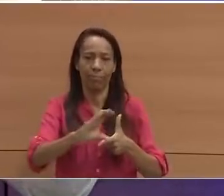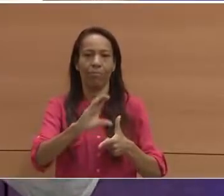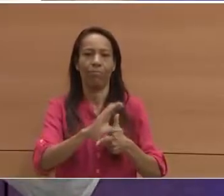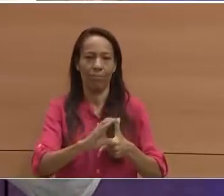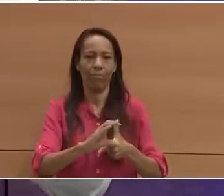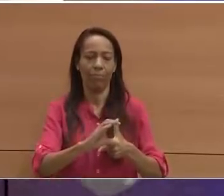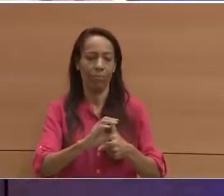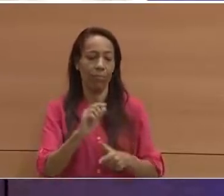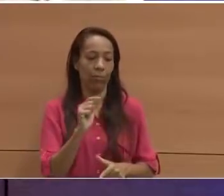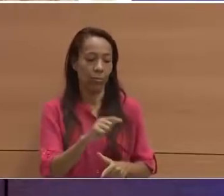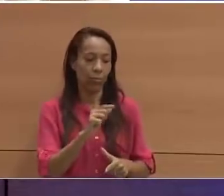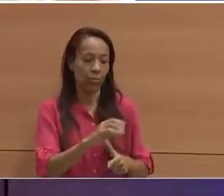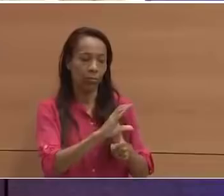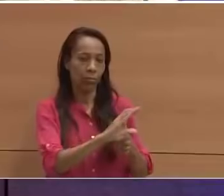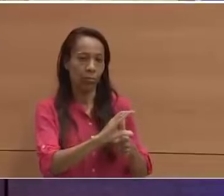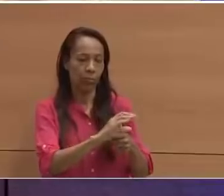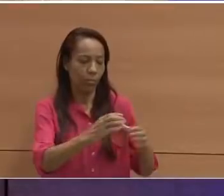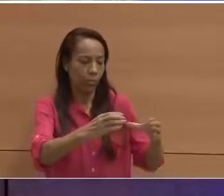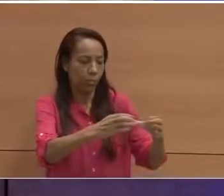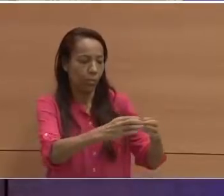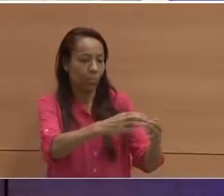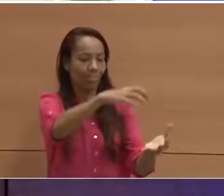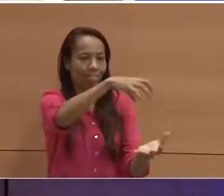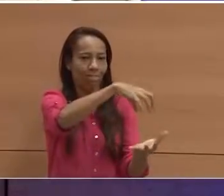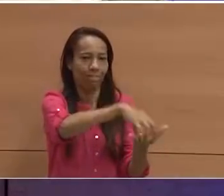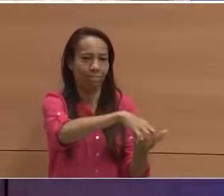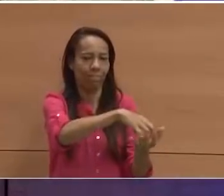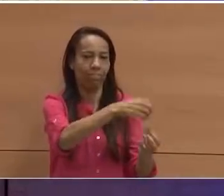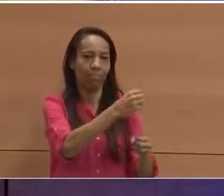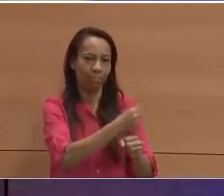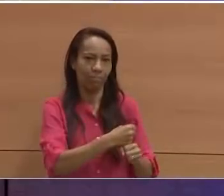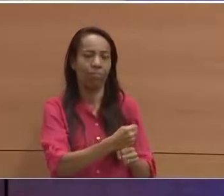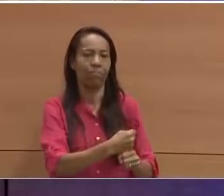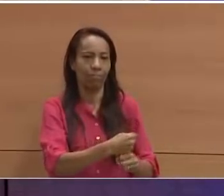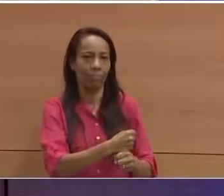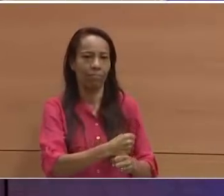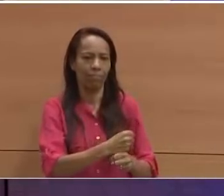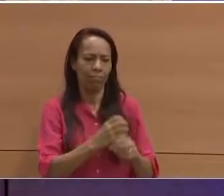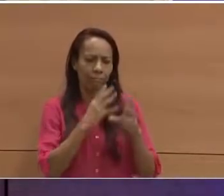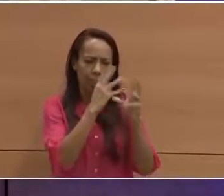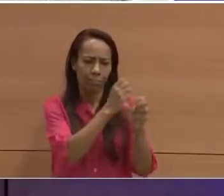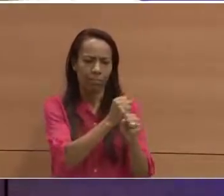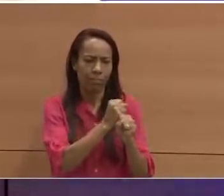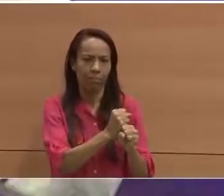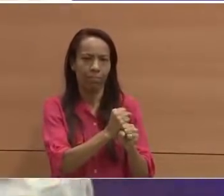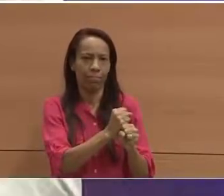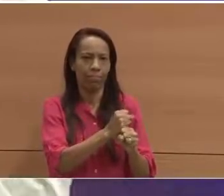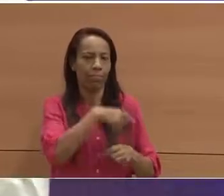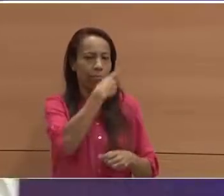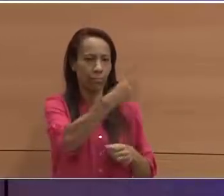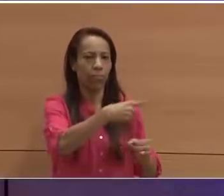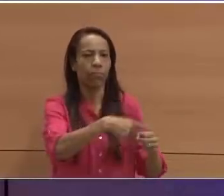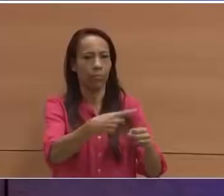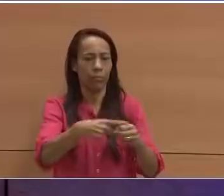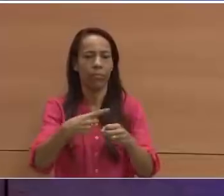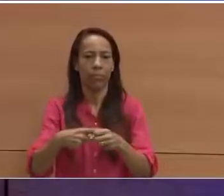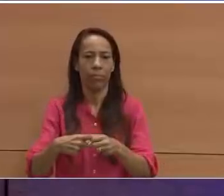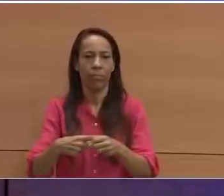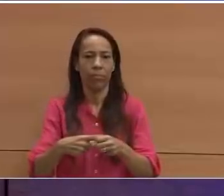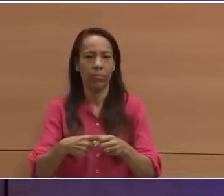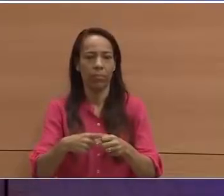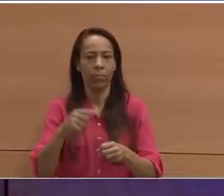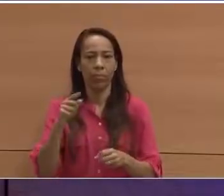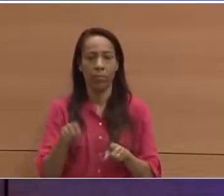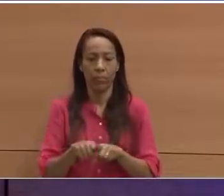de obra, para poder fortalecer aquela região da Acaia, quem sabe até Macedônia. Bom,